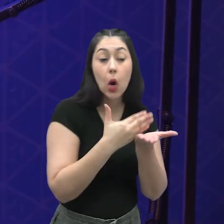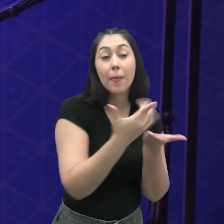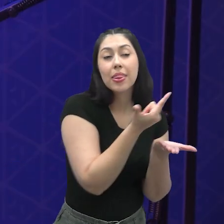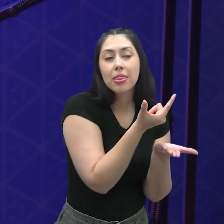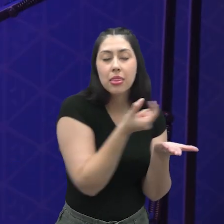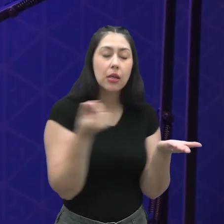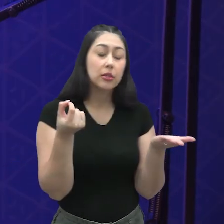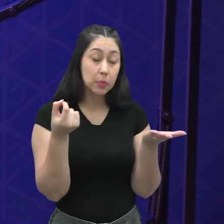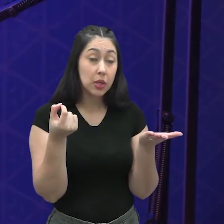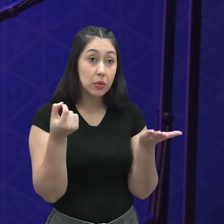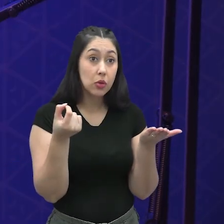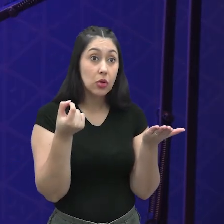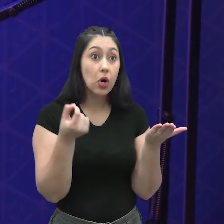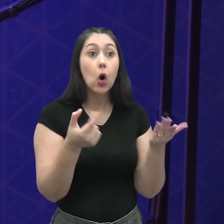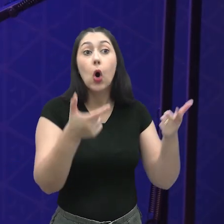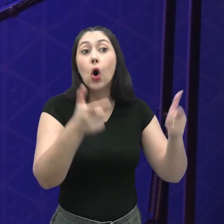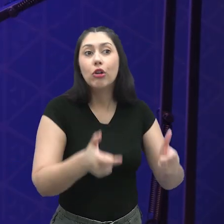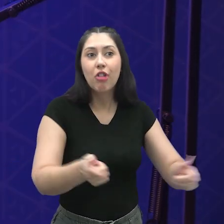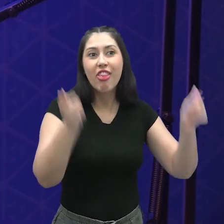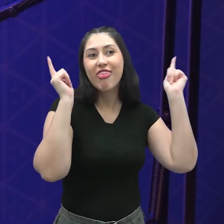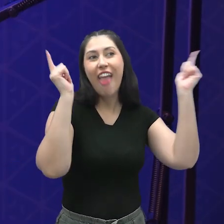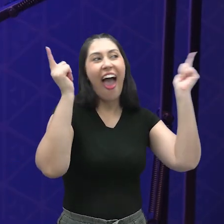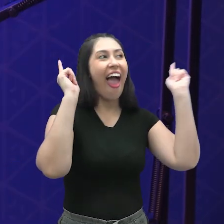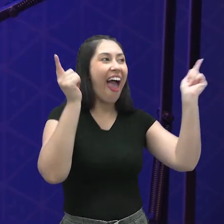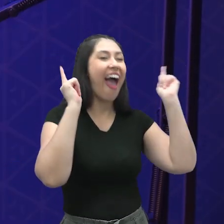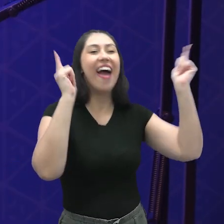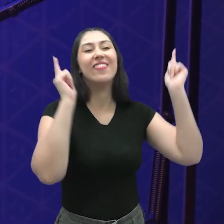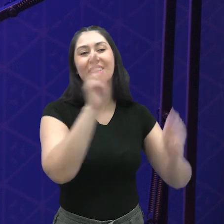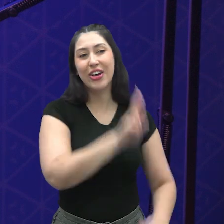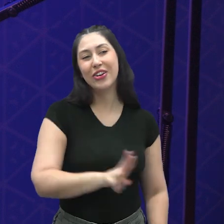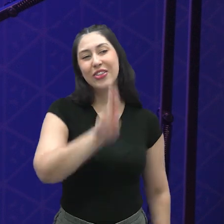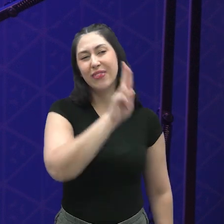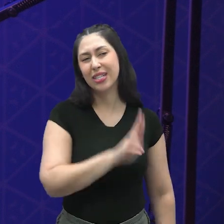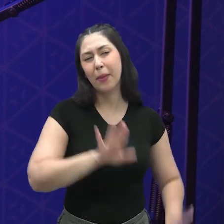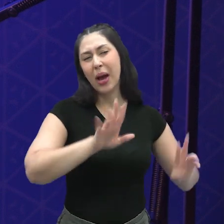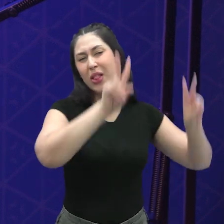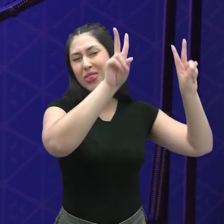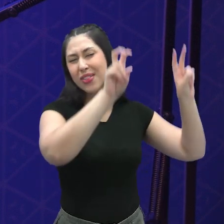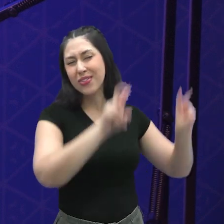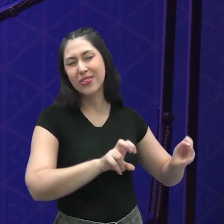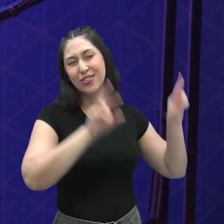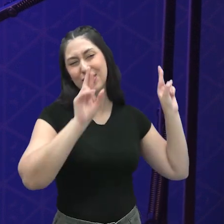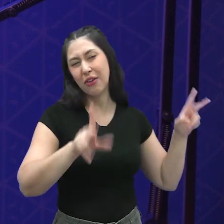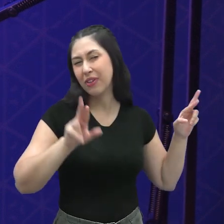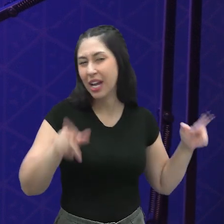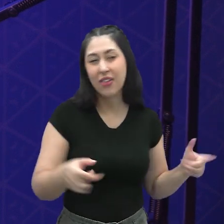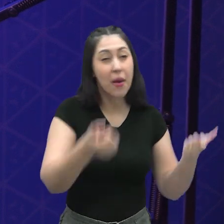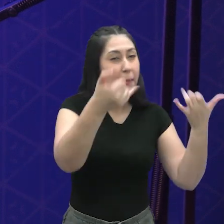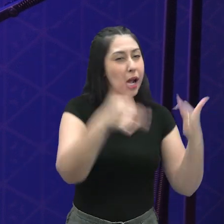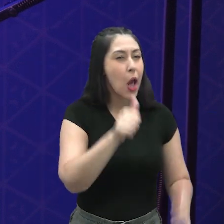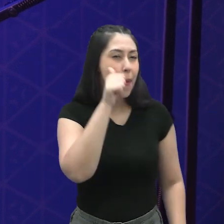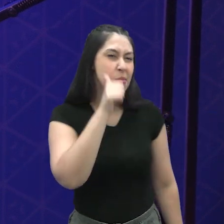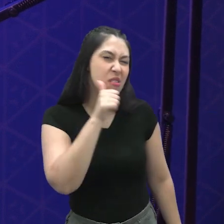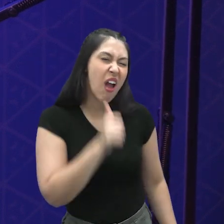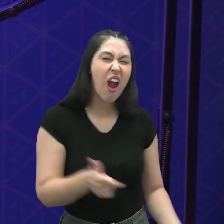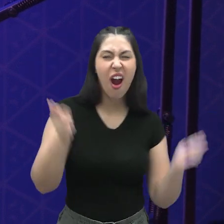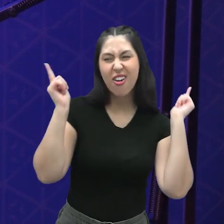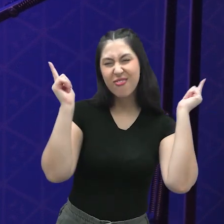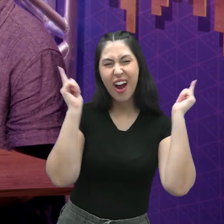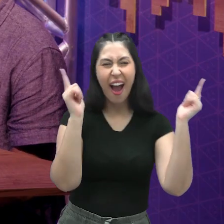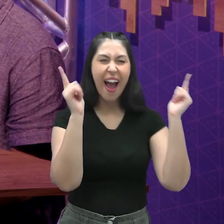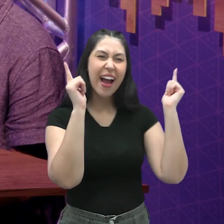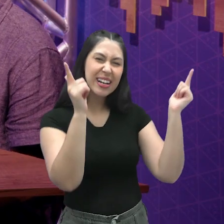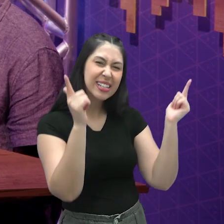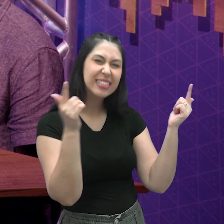2000, como o próprio nome já diz, nas festas universitárias, que vai trazer outras temáticas aí. Vai Sim. falar de mulheres, de